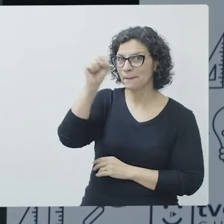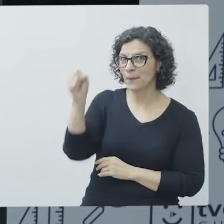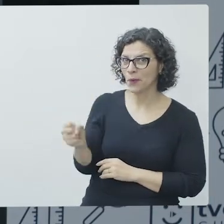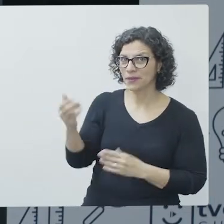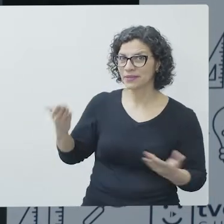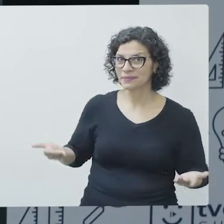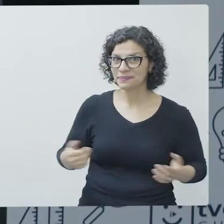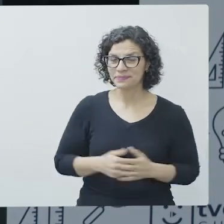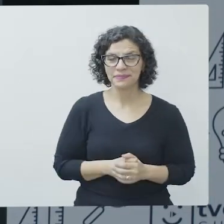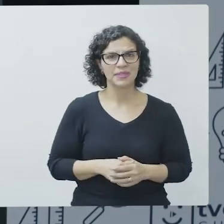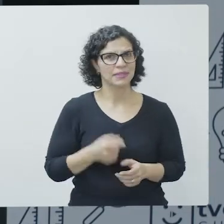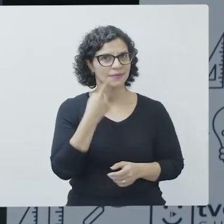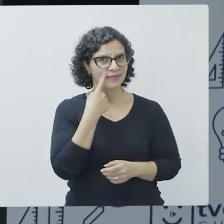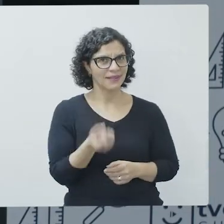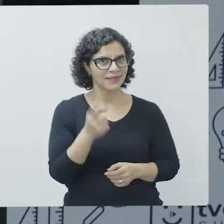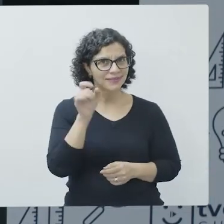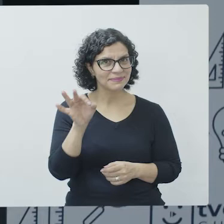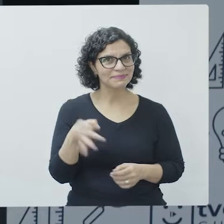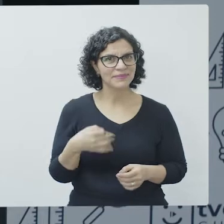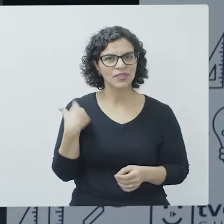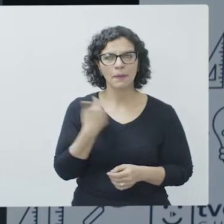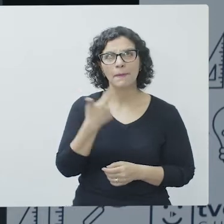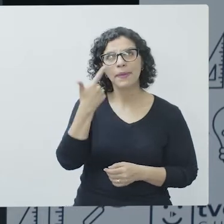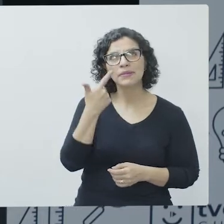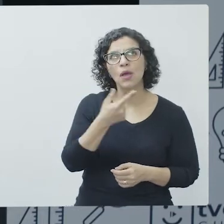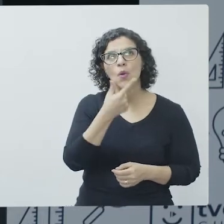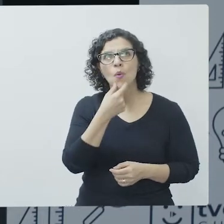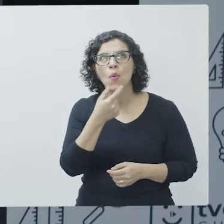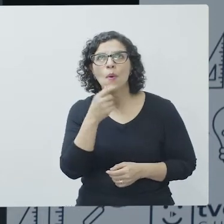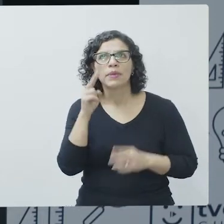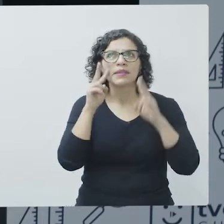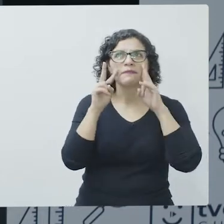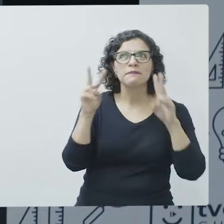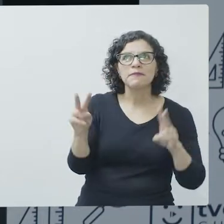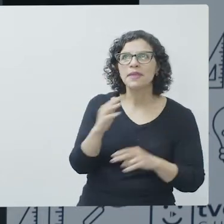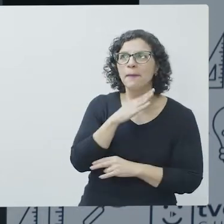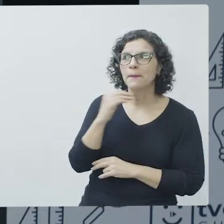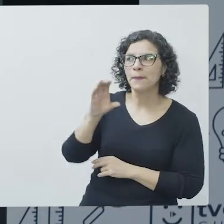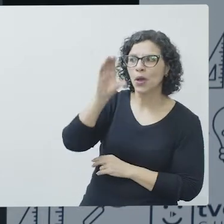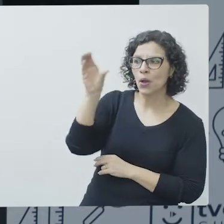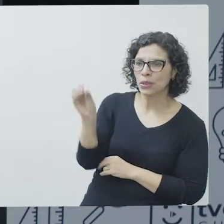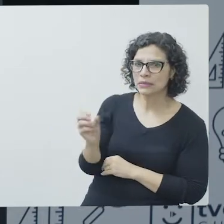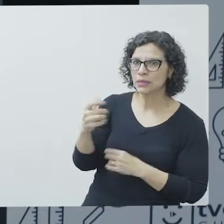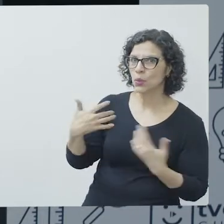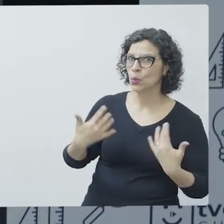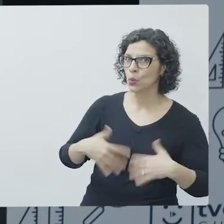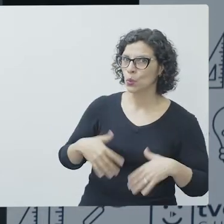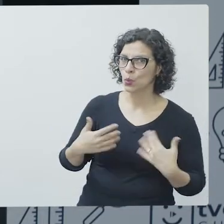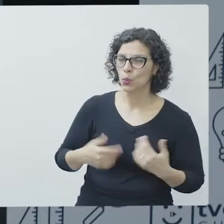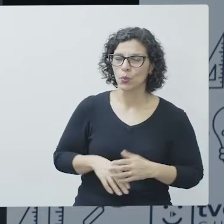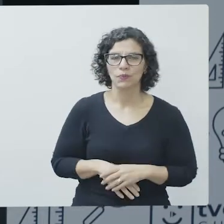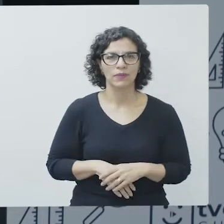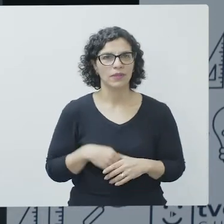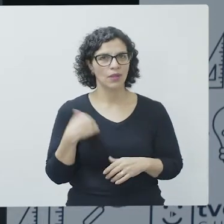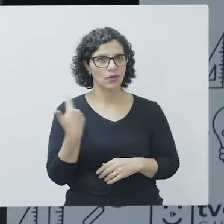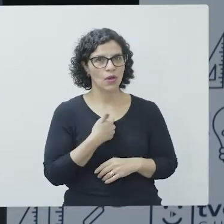Enxergava a Morte? Bem interessante, né? Nós pensarmos o homem que enxergava a morte, né? E sabendo que